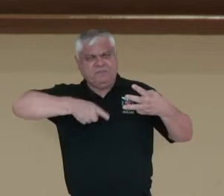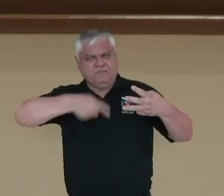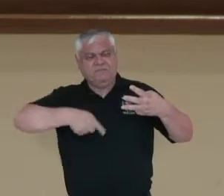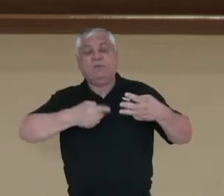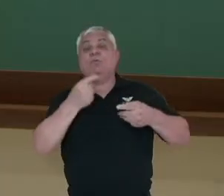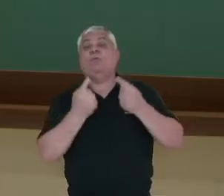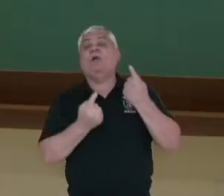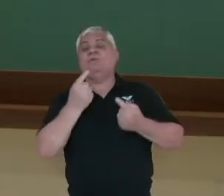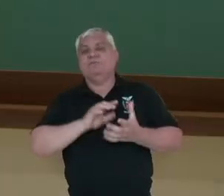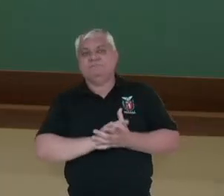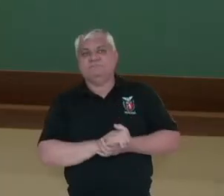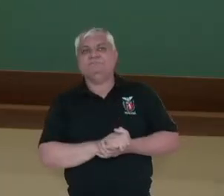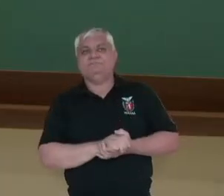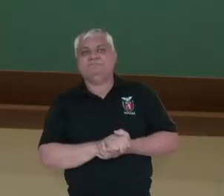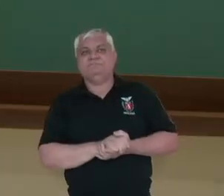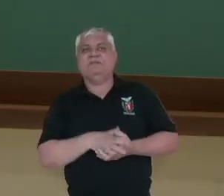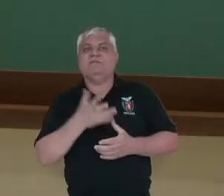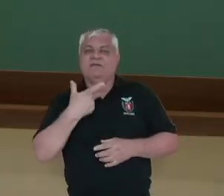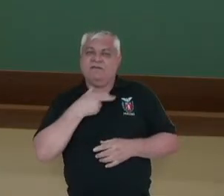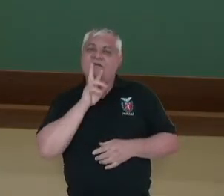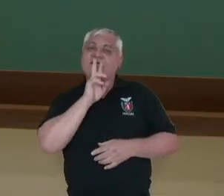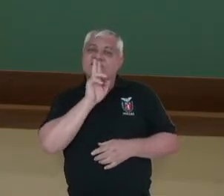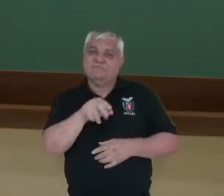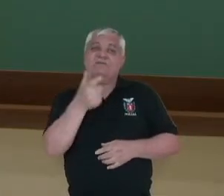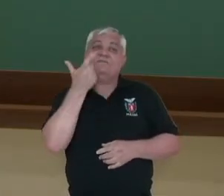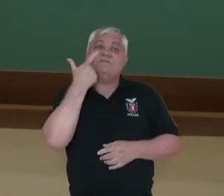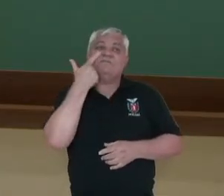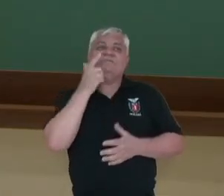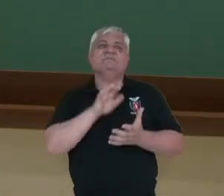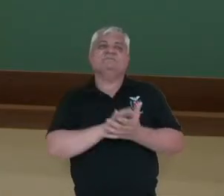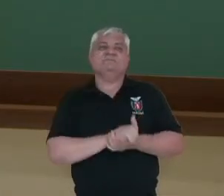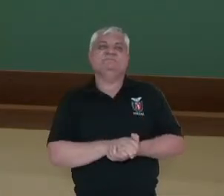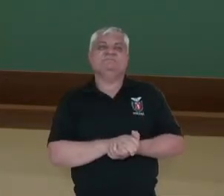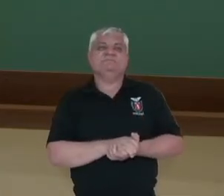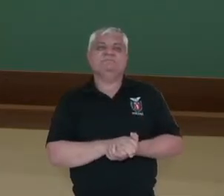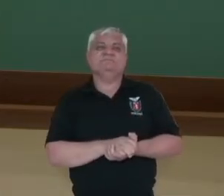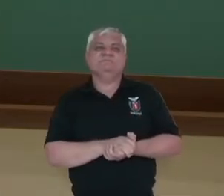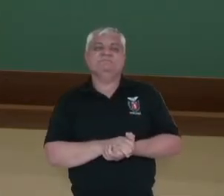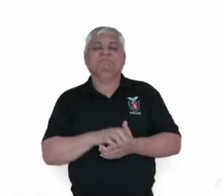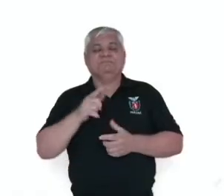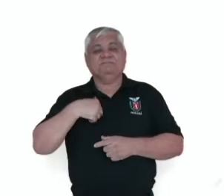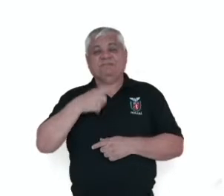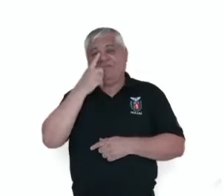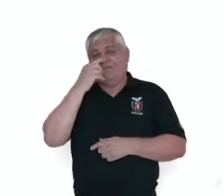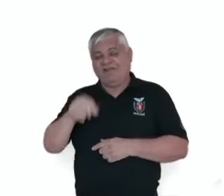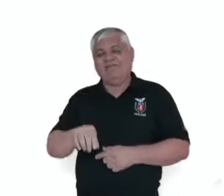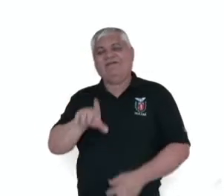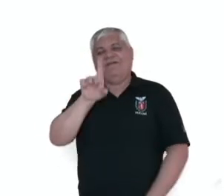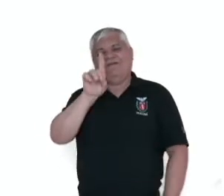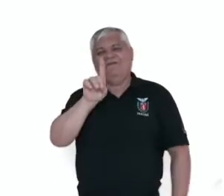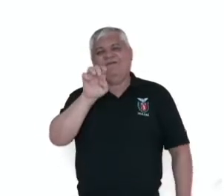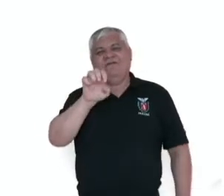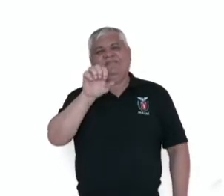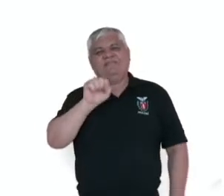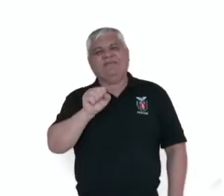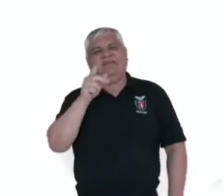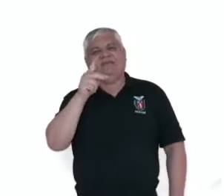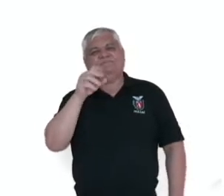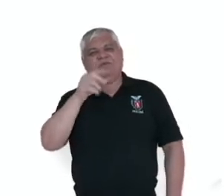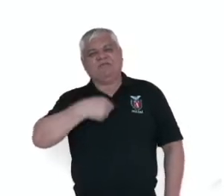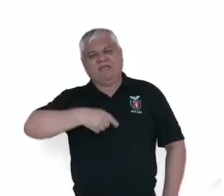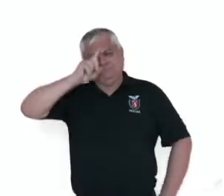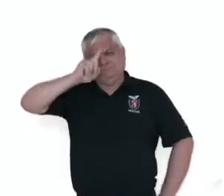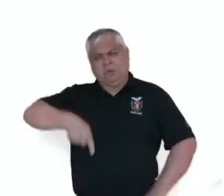Bom, a nossa resposta, aí vamos para a nossa correção, né? Montesquieu dirige essa crítica ao